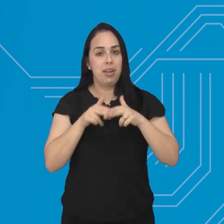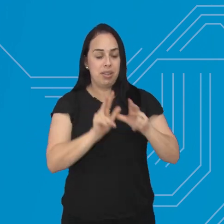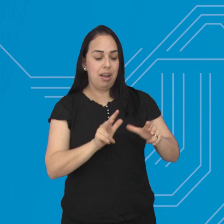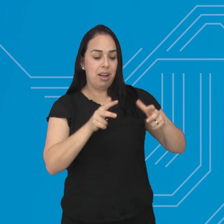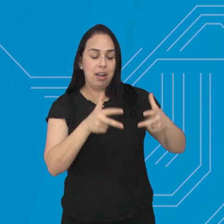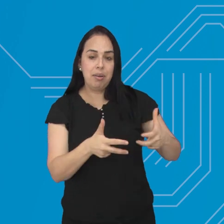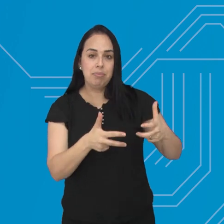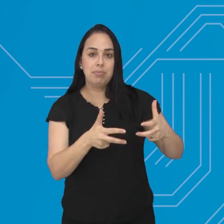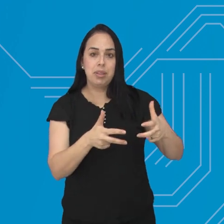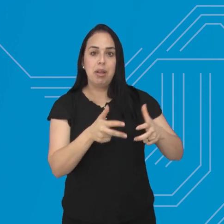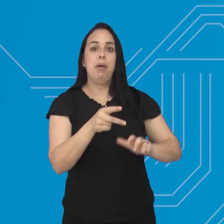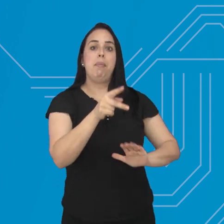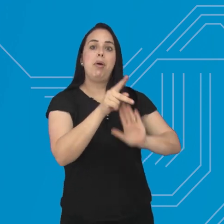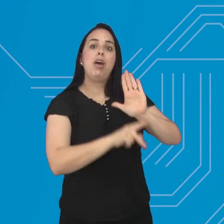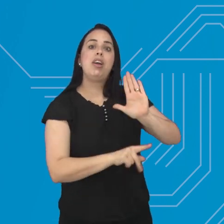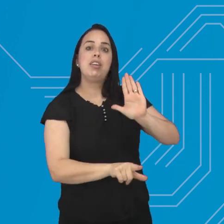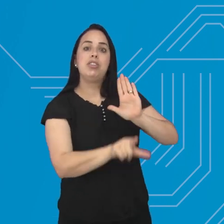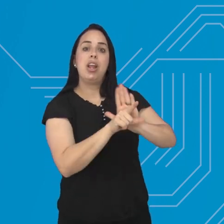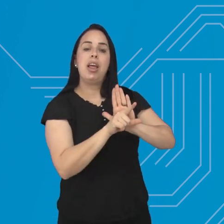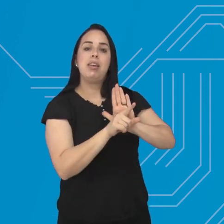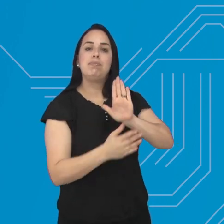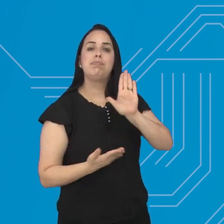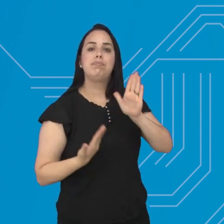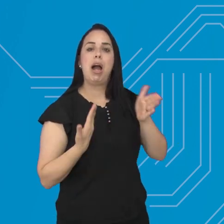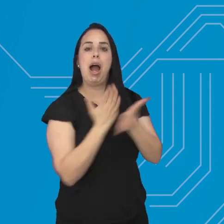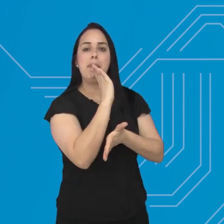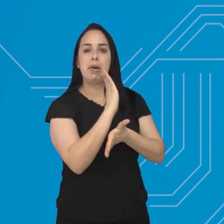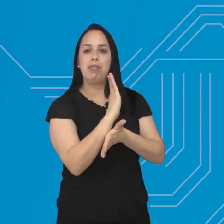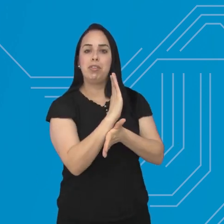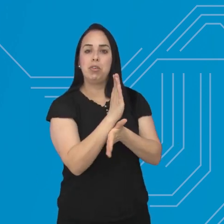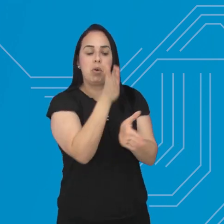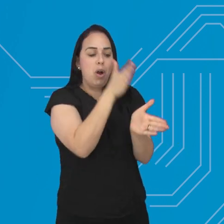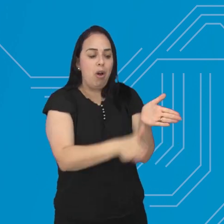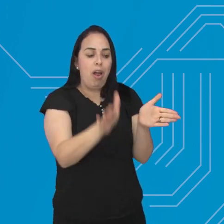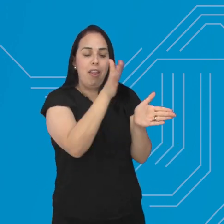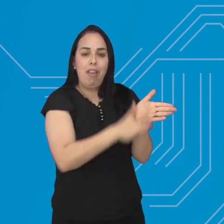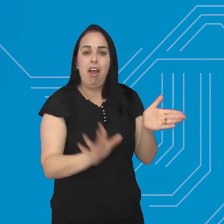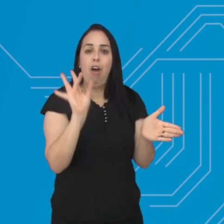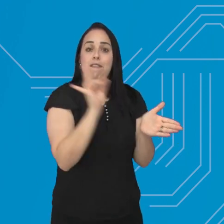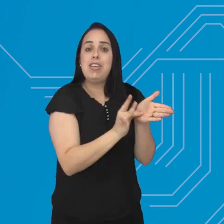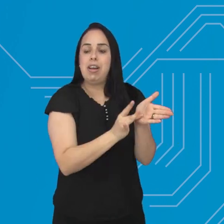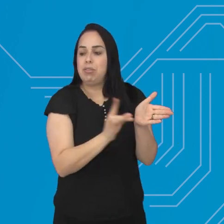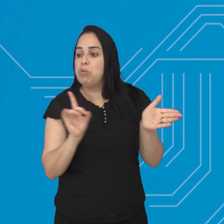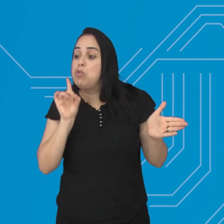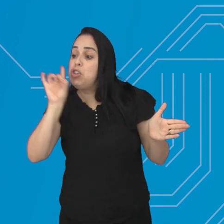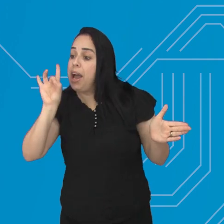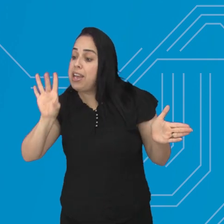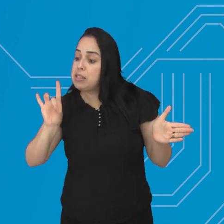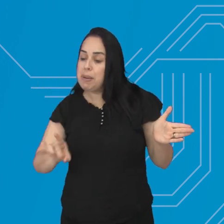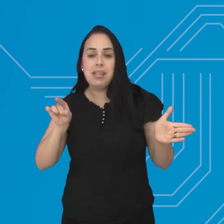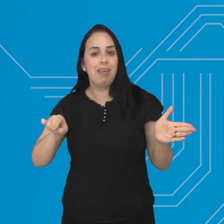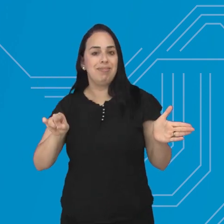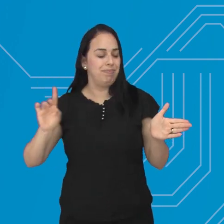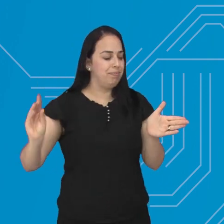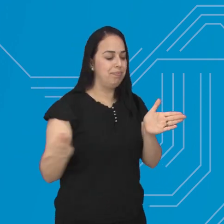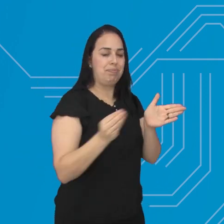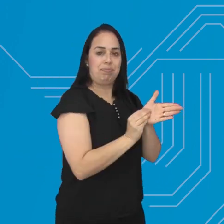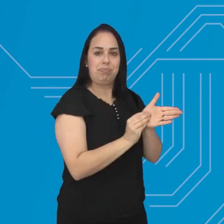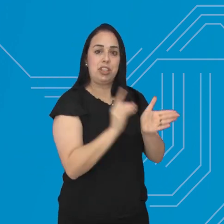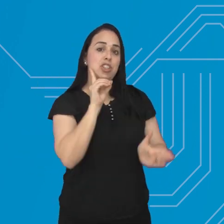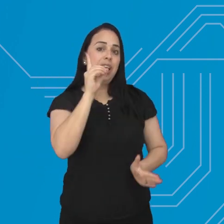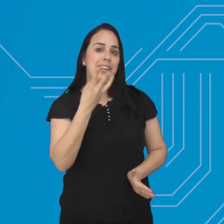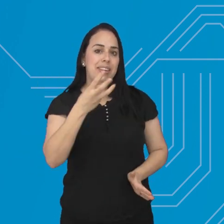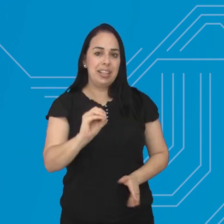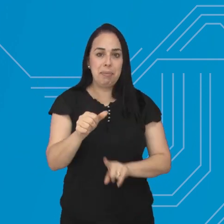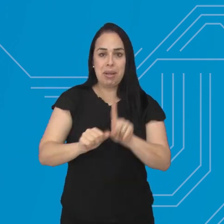Por isso, a Câmara Municipal aprovou o projeto de lei que inclui no calendário oficial de eventos da cidade o Dia do Síndico, comemorado em